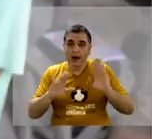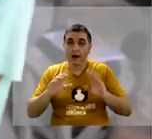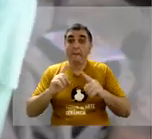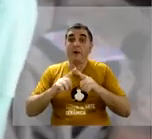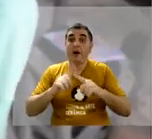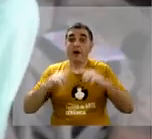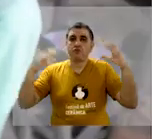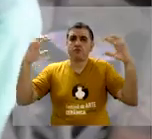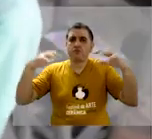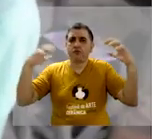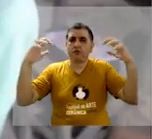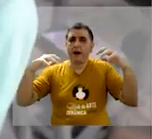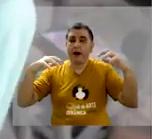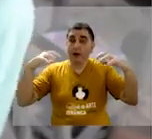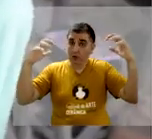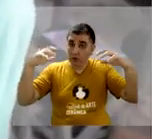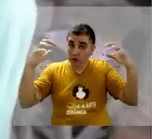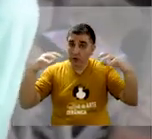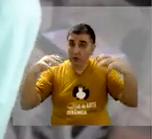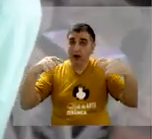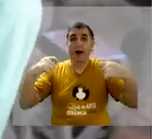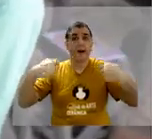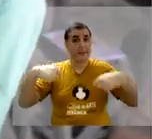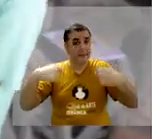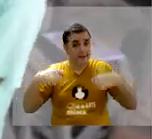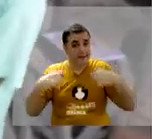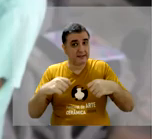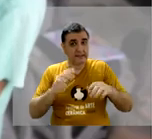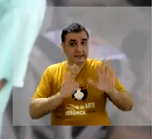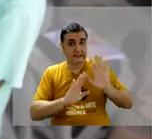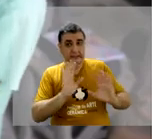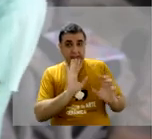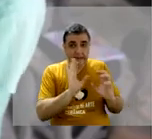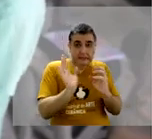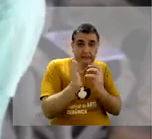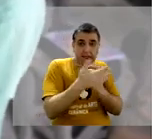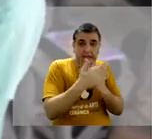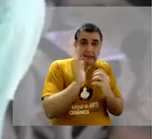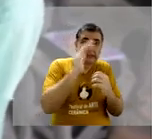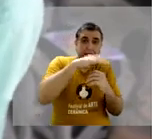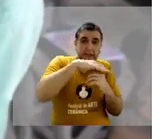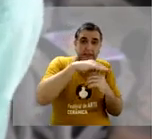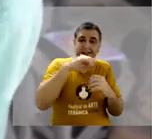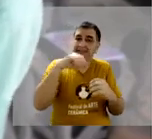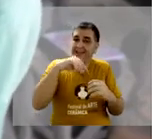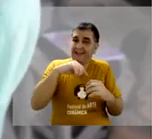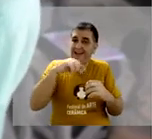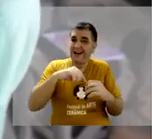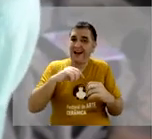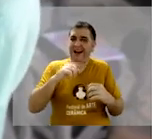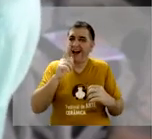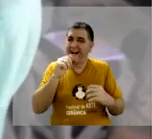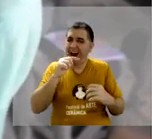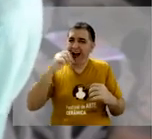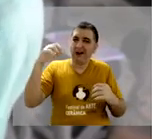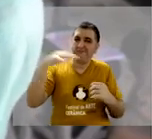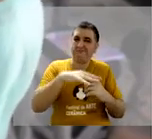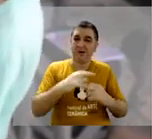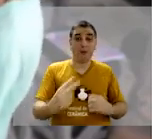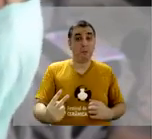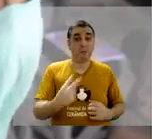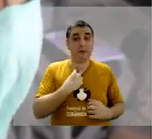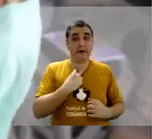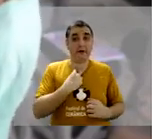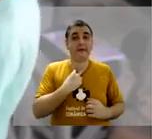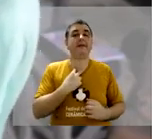fica muito complicado para queimar essas peças. Mas de todo jeito eu tenho que dar ajuda, porque sozinho não faz não. É muito serviço.